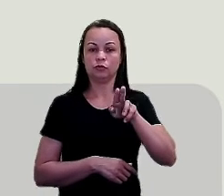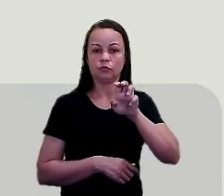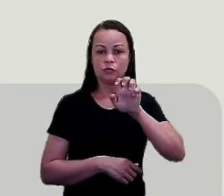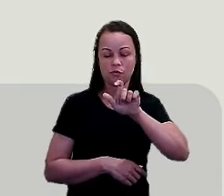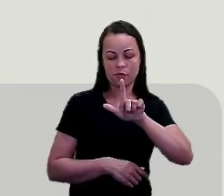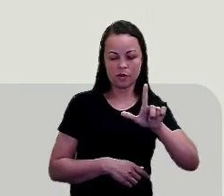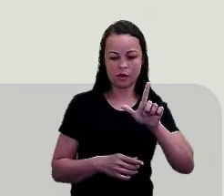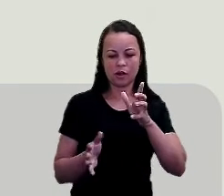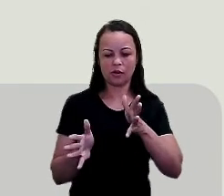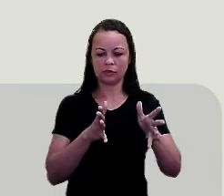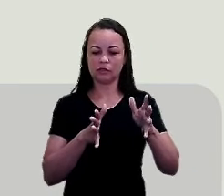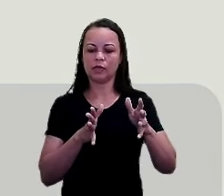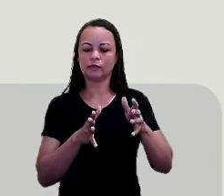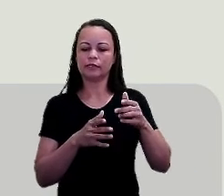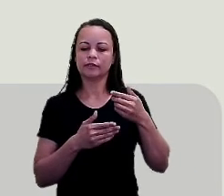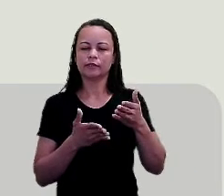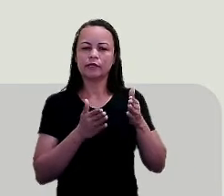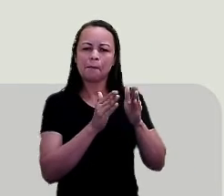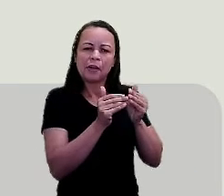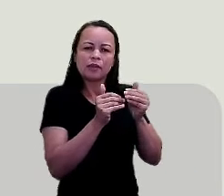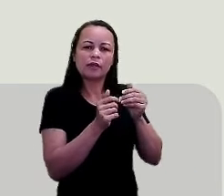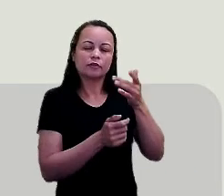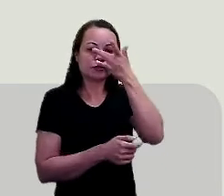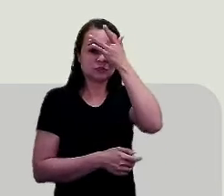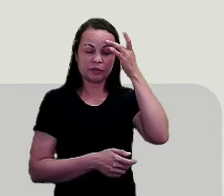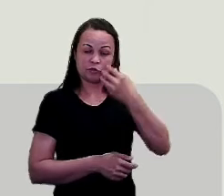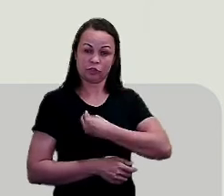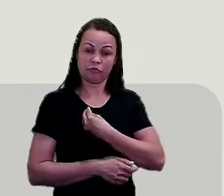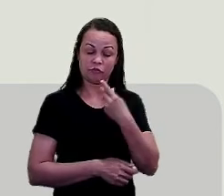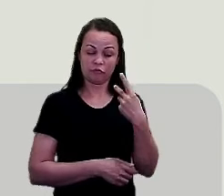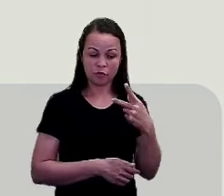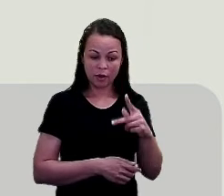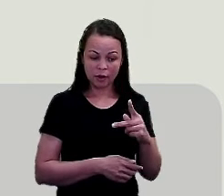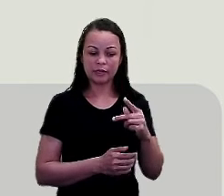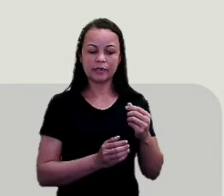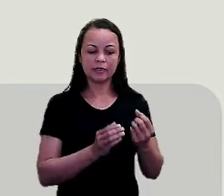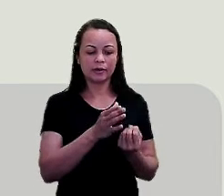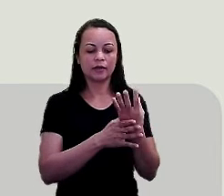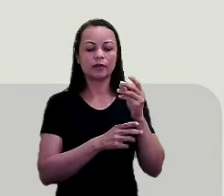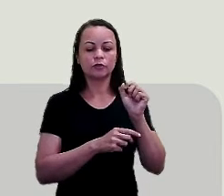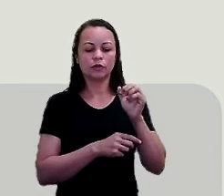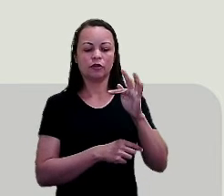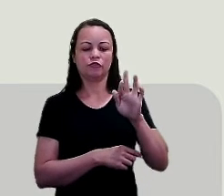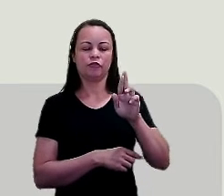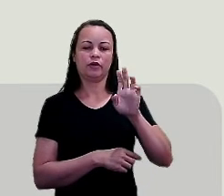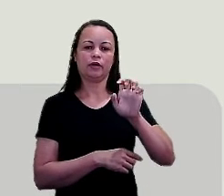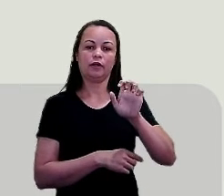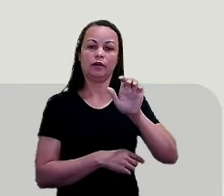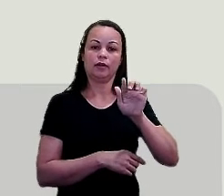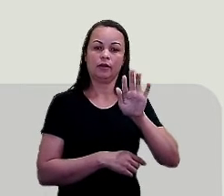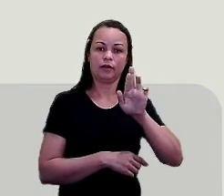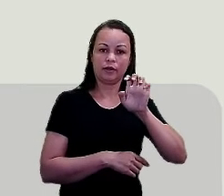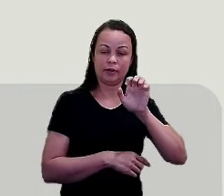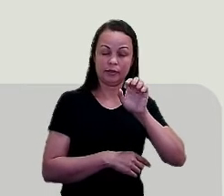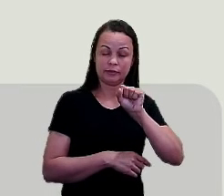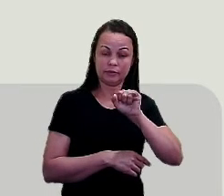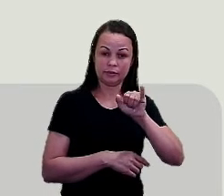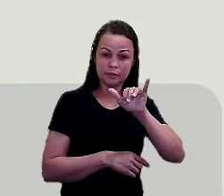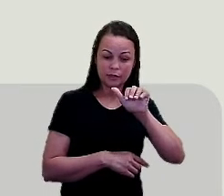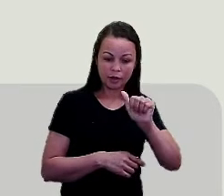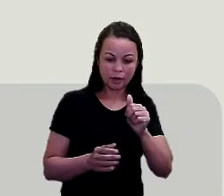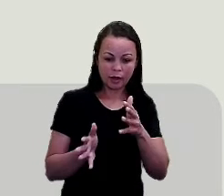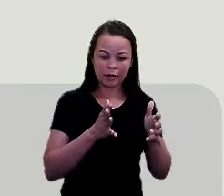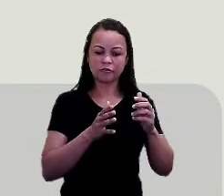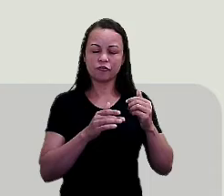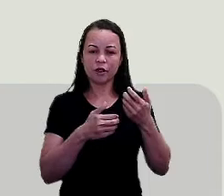Costa, atendesse ao pedido dos moradores, criando ali uma freguesia. Por provisão do mesmo ano, foi elevada à categoria de